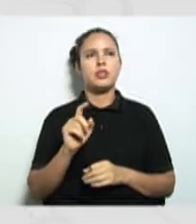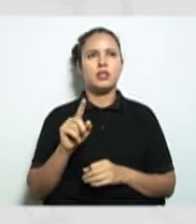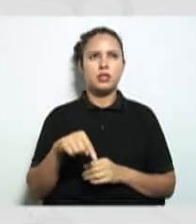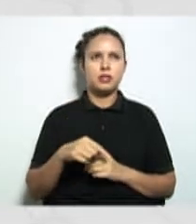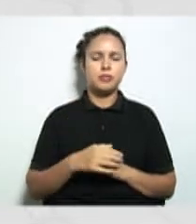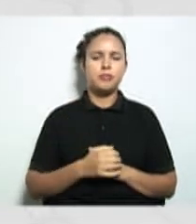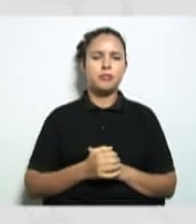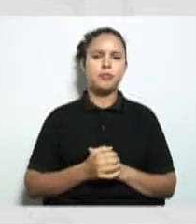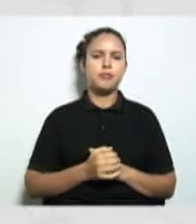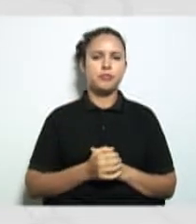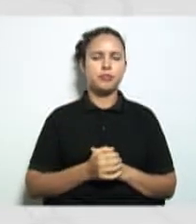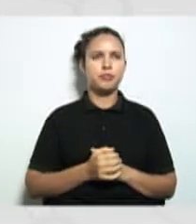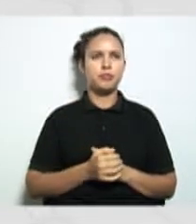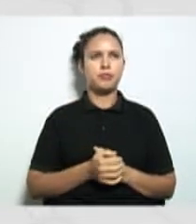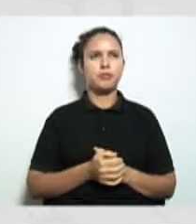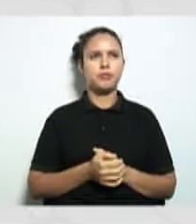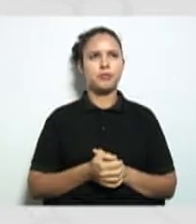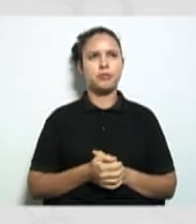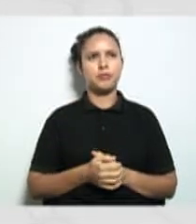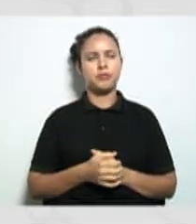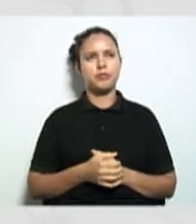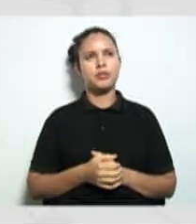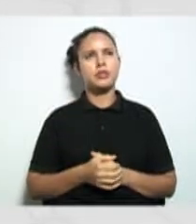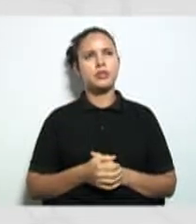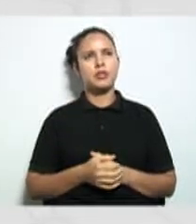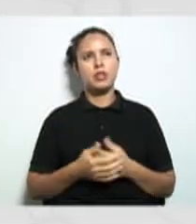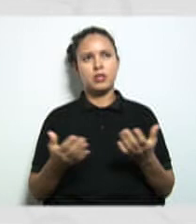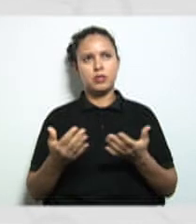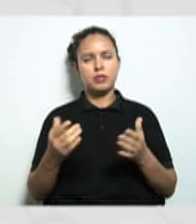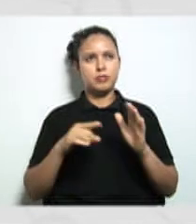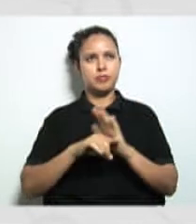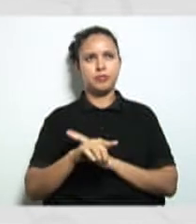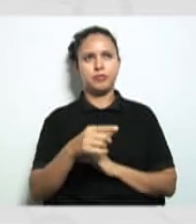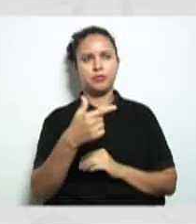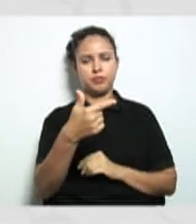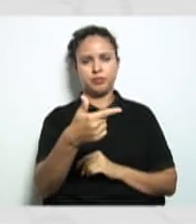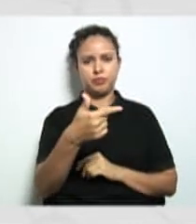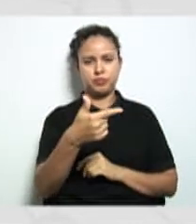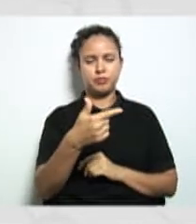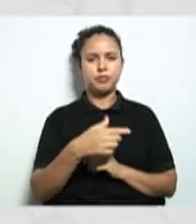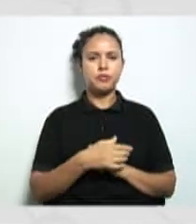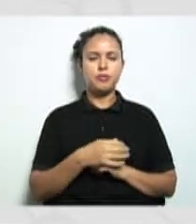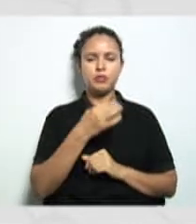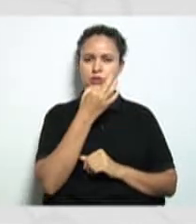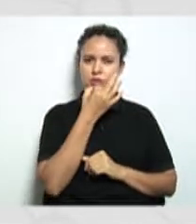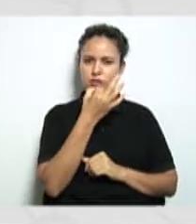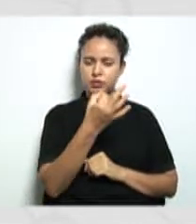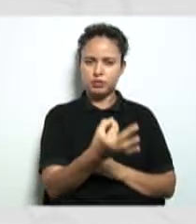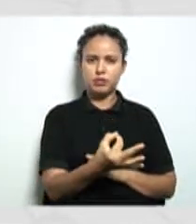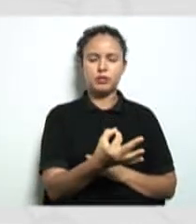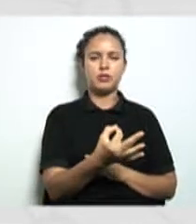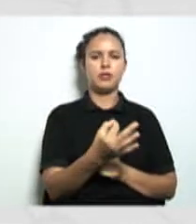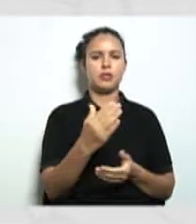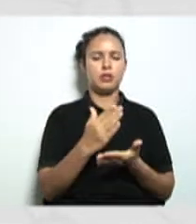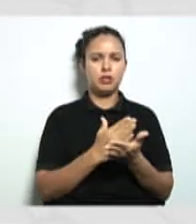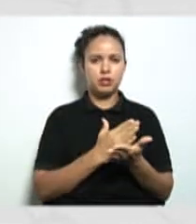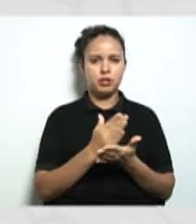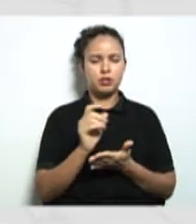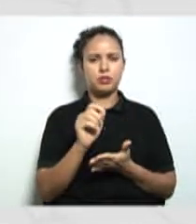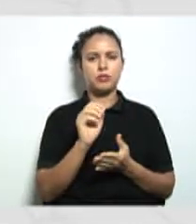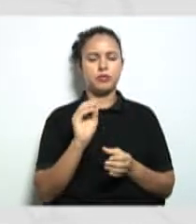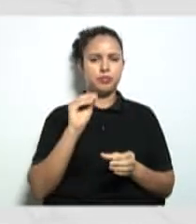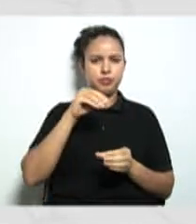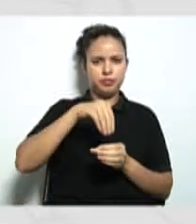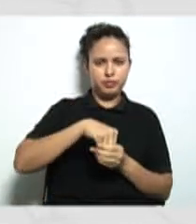falso, falso, verdadeiro. Exato. Questão 2. Cite os elementos que compõem